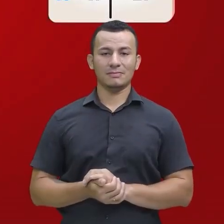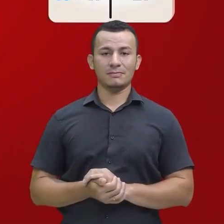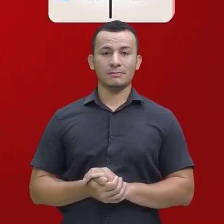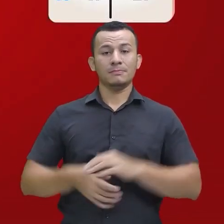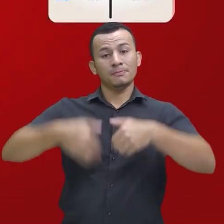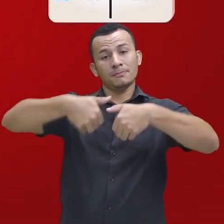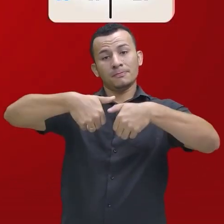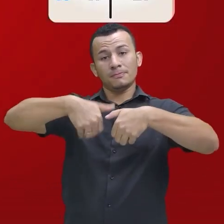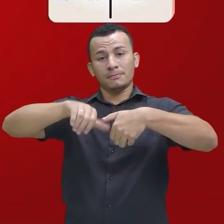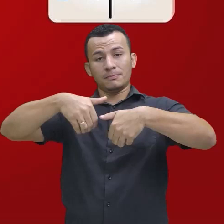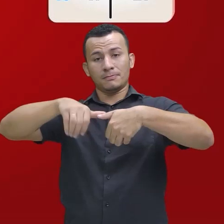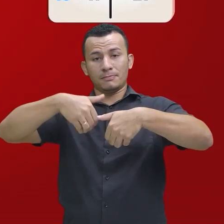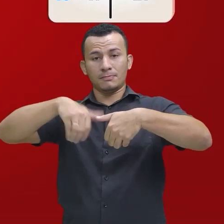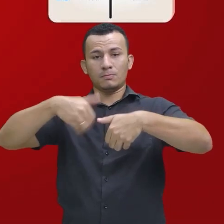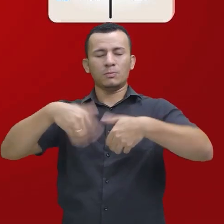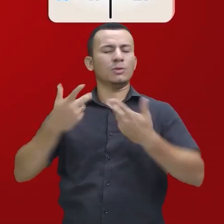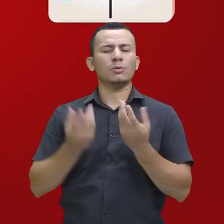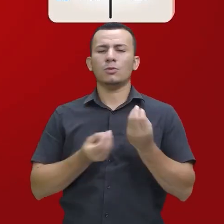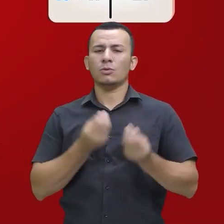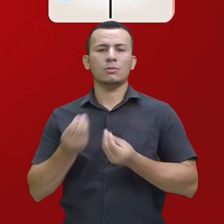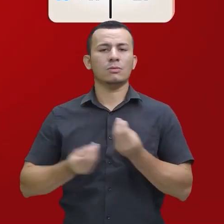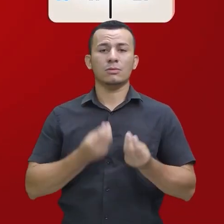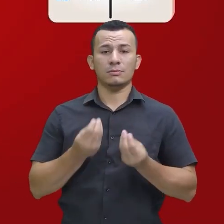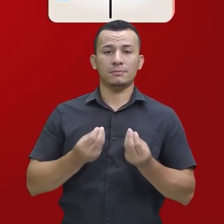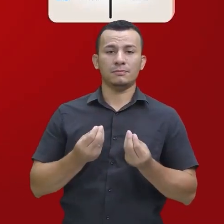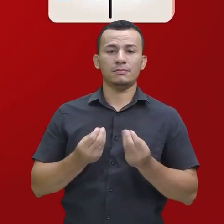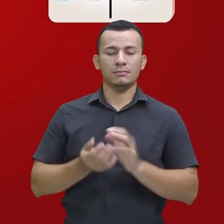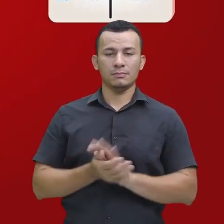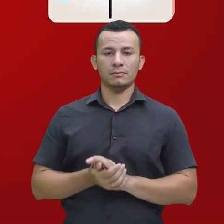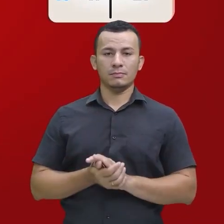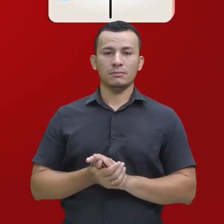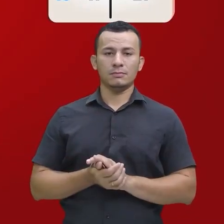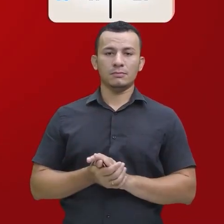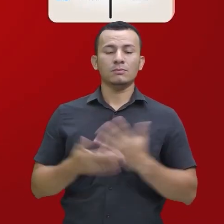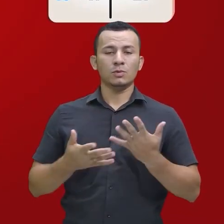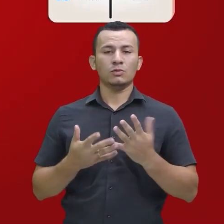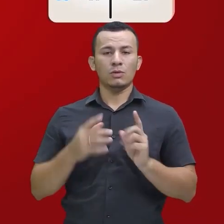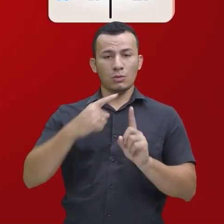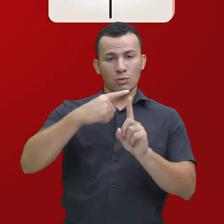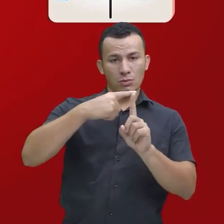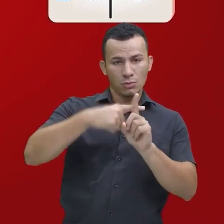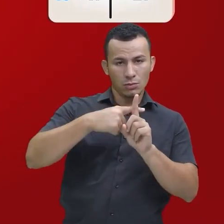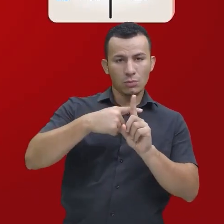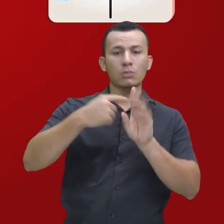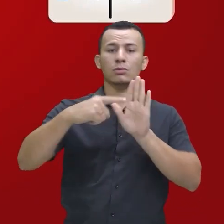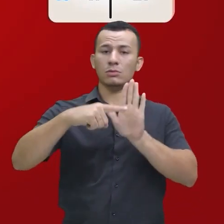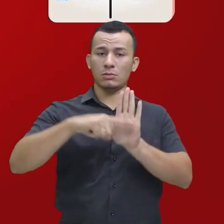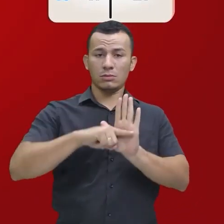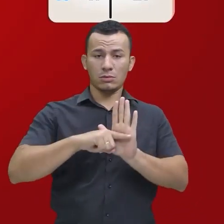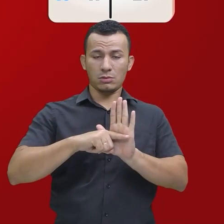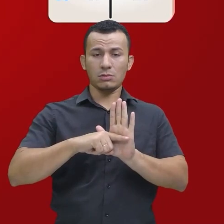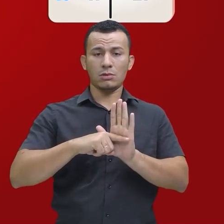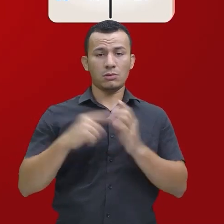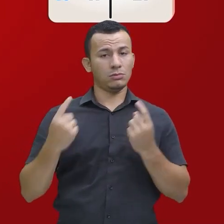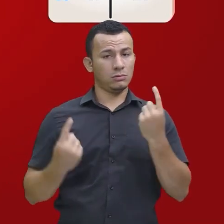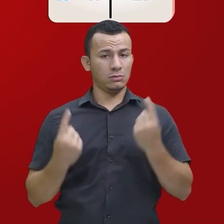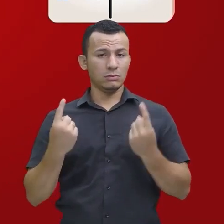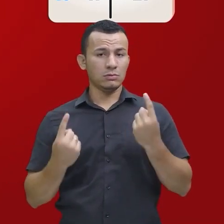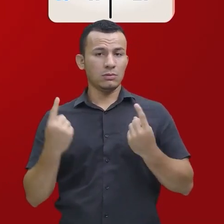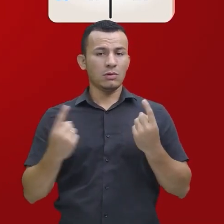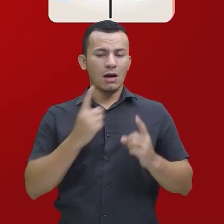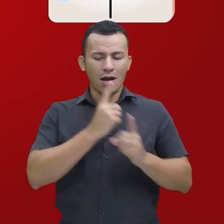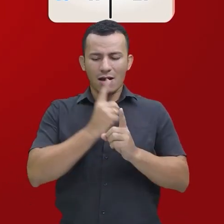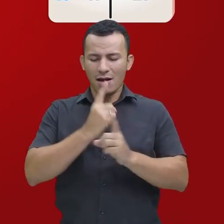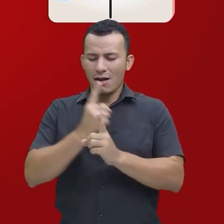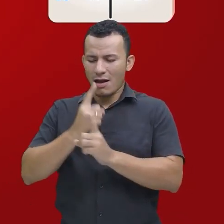E o jogo do dominó é o seguinte: nós vamos fazendo a adição ou a subtração e vamos encontrando o